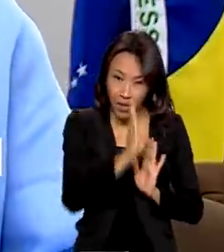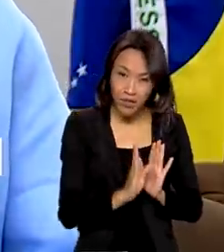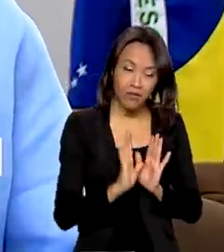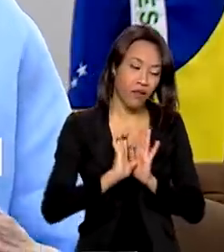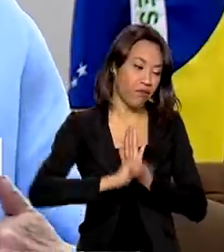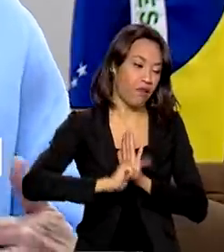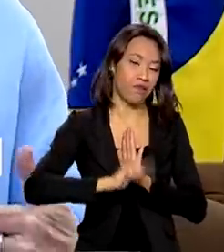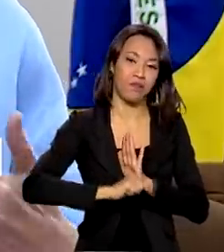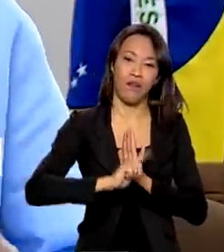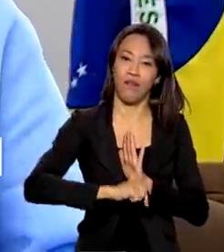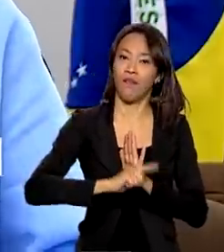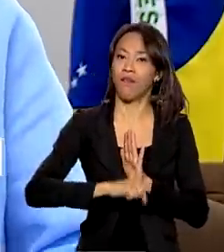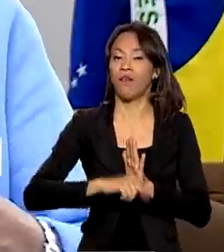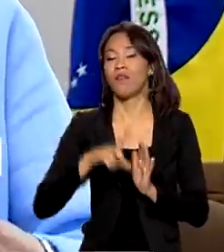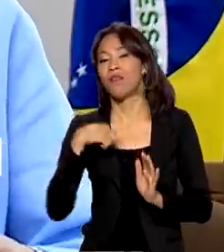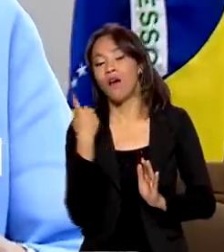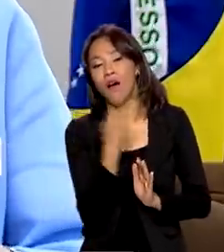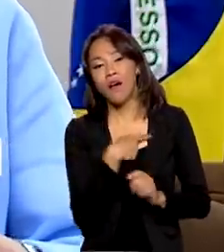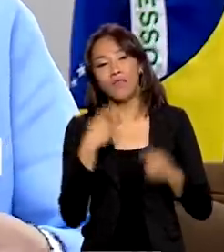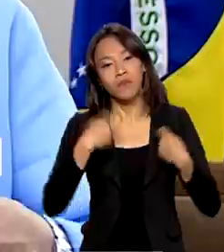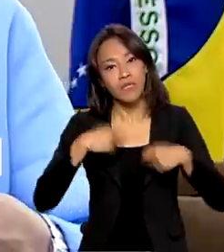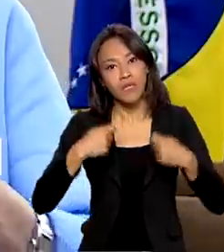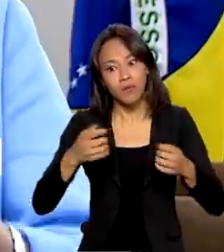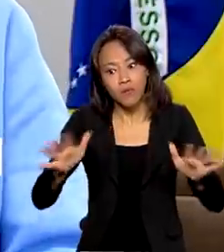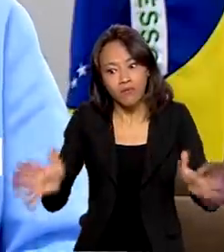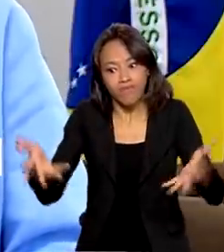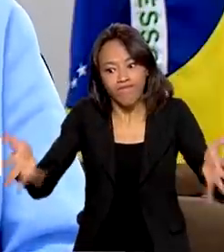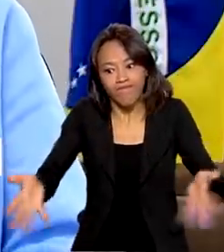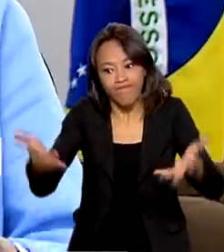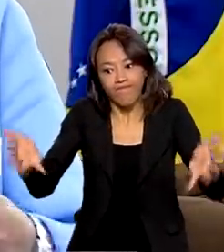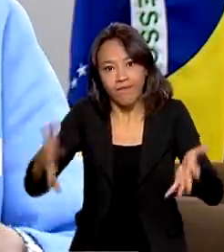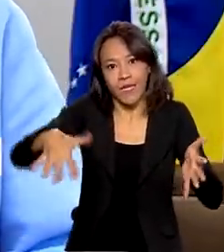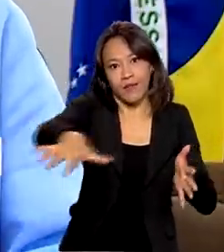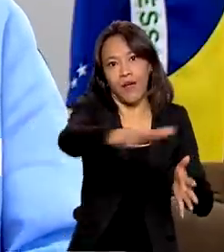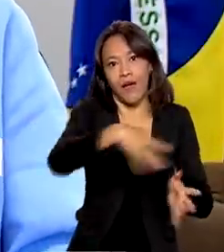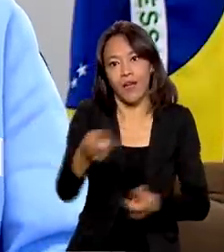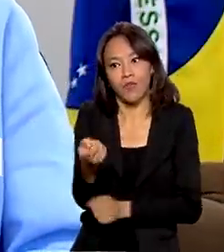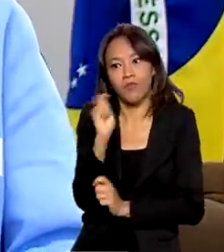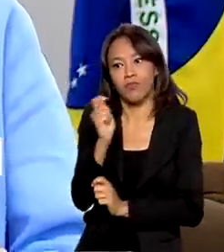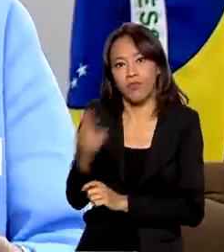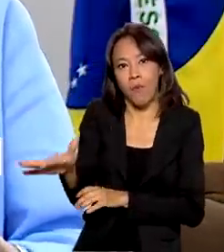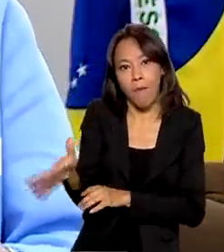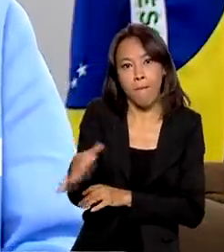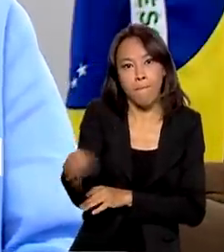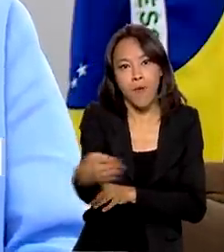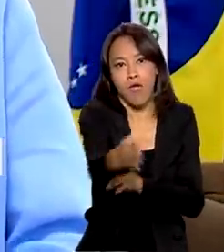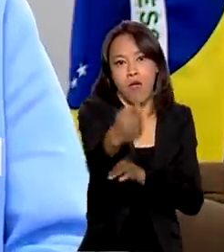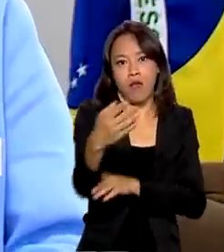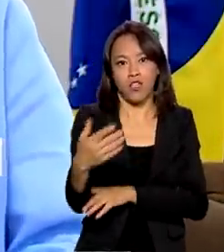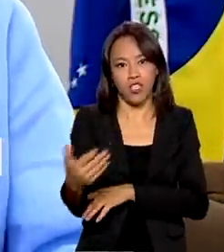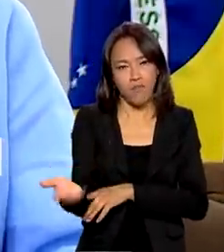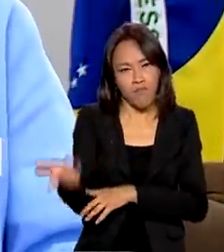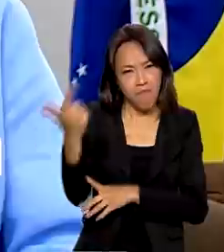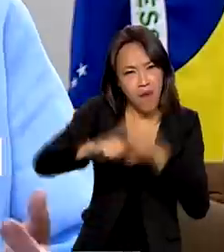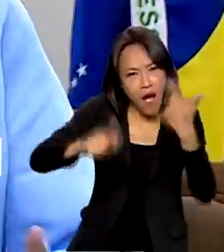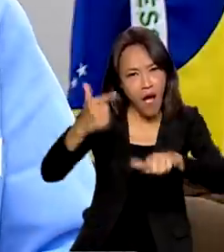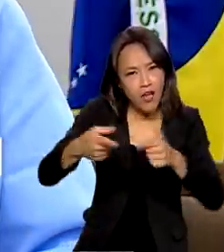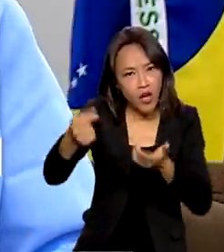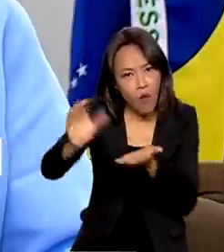nós precisamos é colocar esse setor para que cada vez e mais recursos e